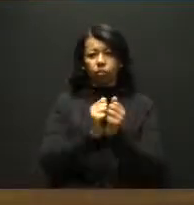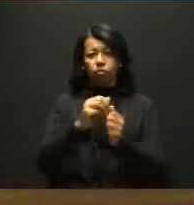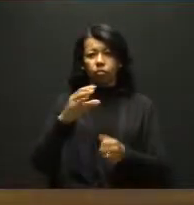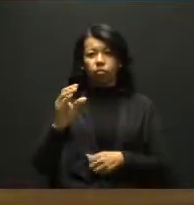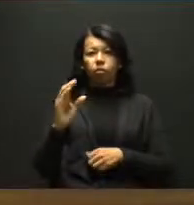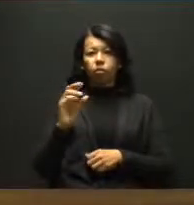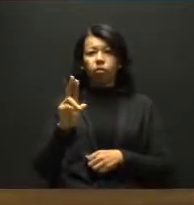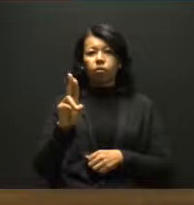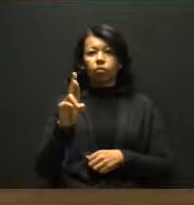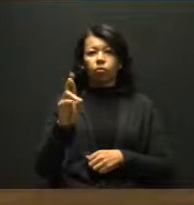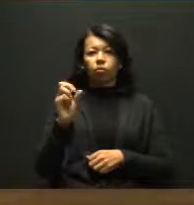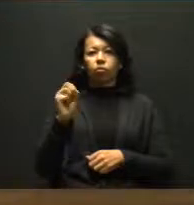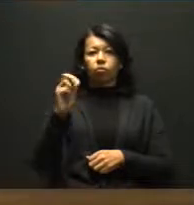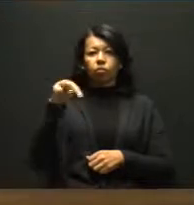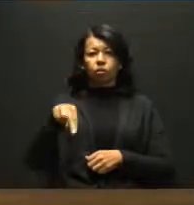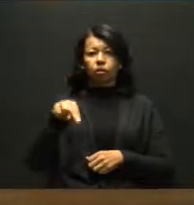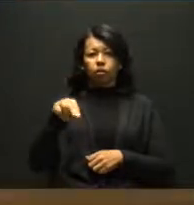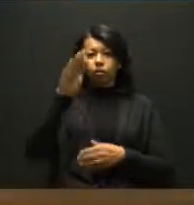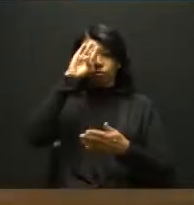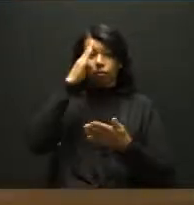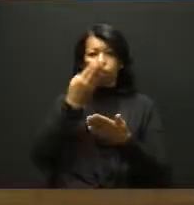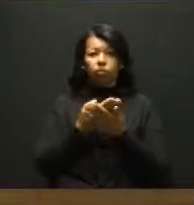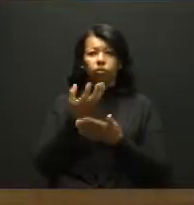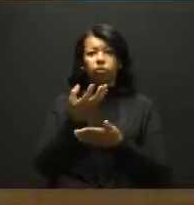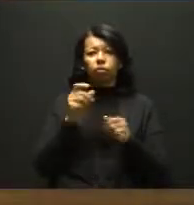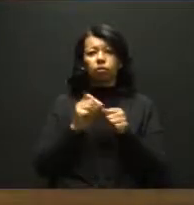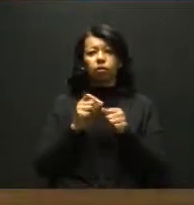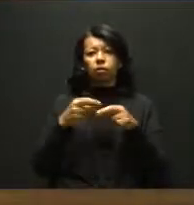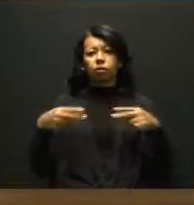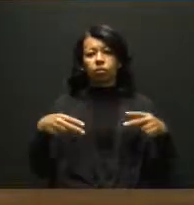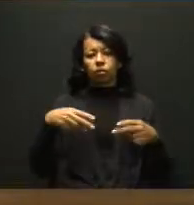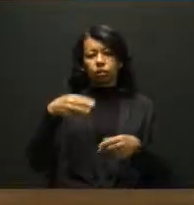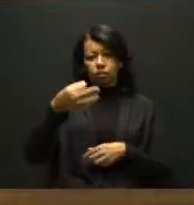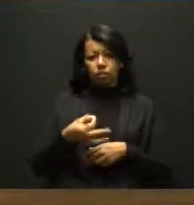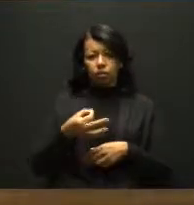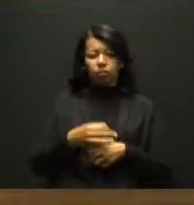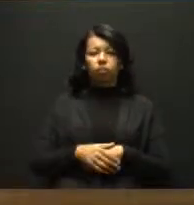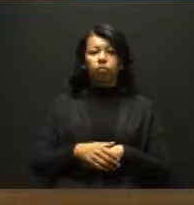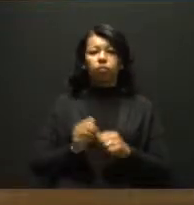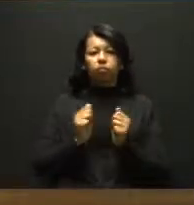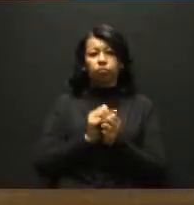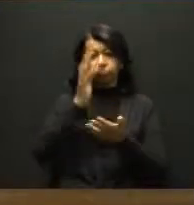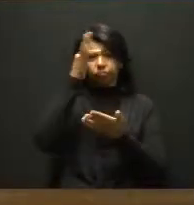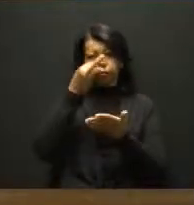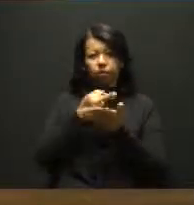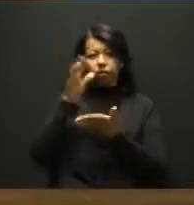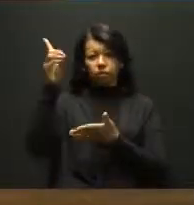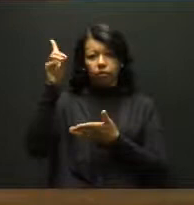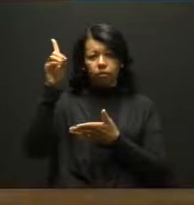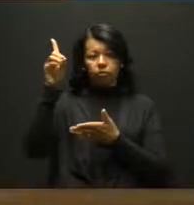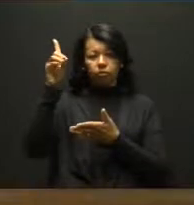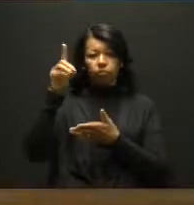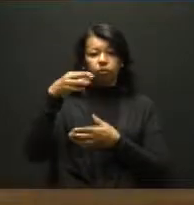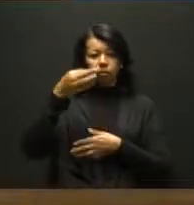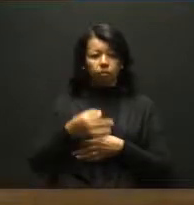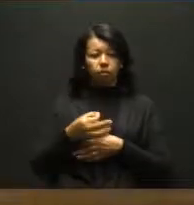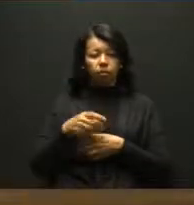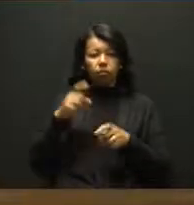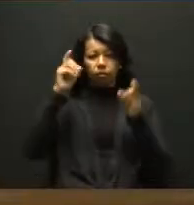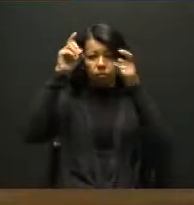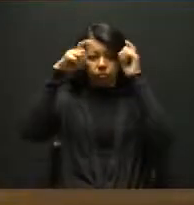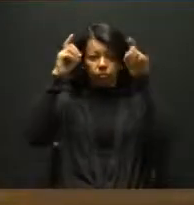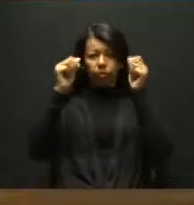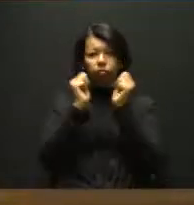ele quer fazer a coisa certa agora vamos acertar sem deus estamos muito preocupados com o pagamento também dos funcionários